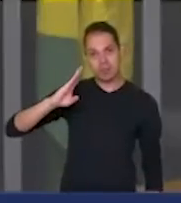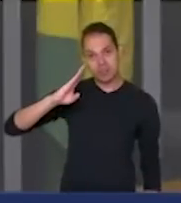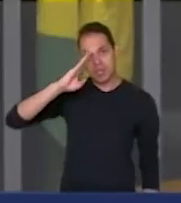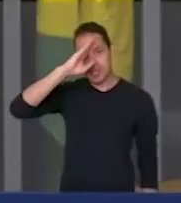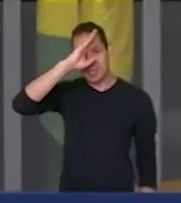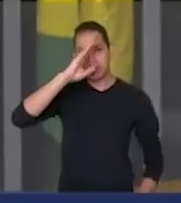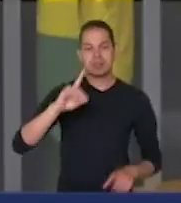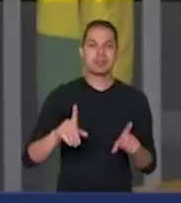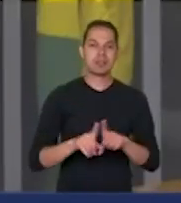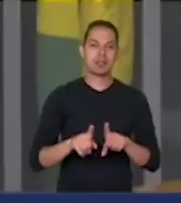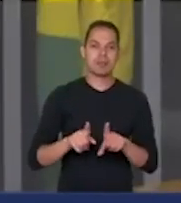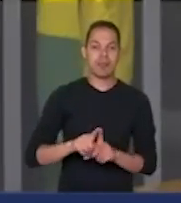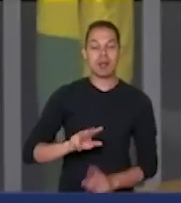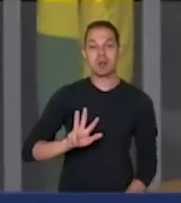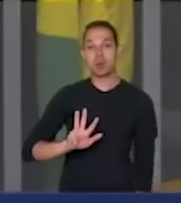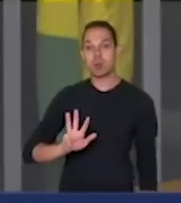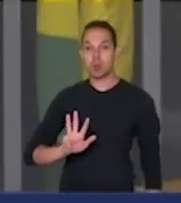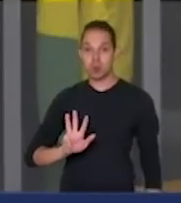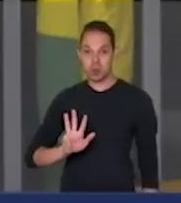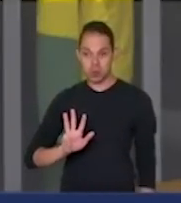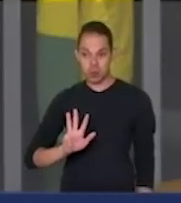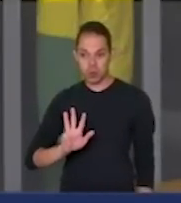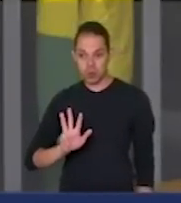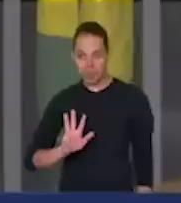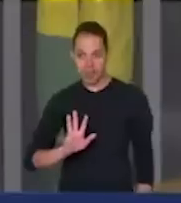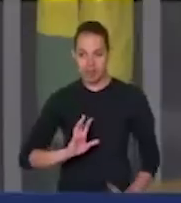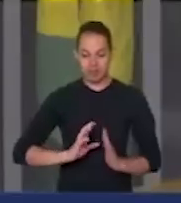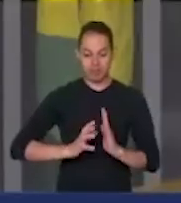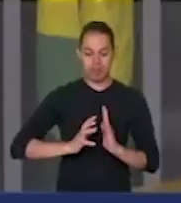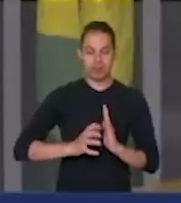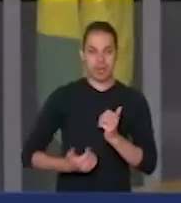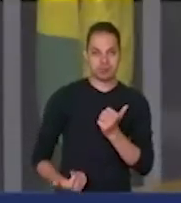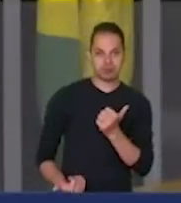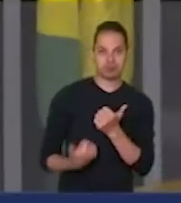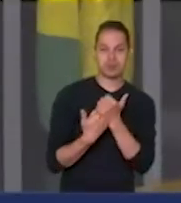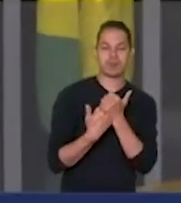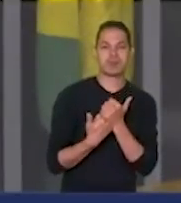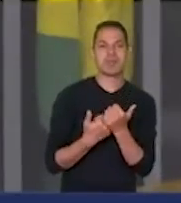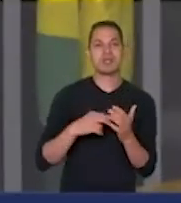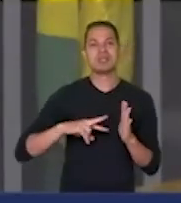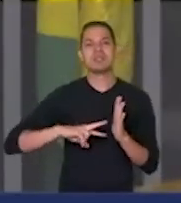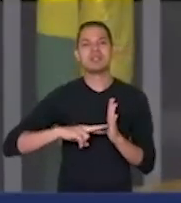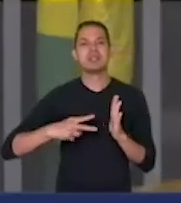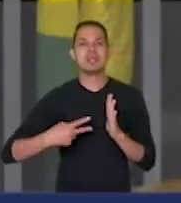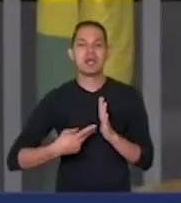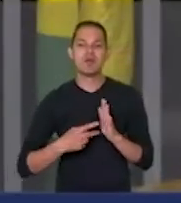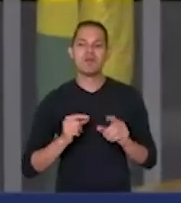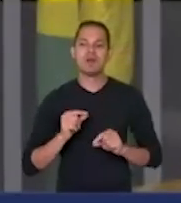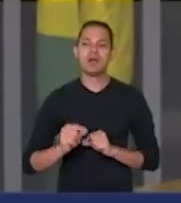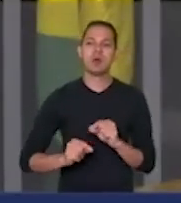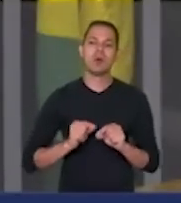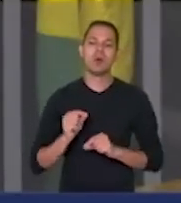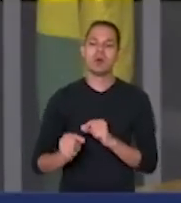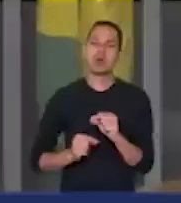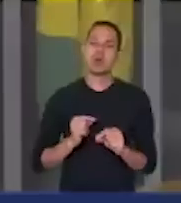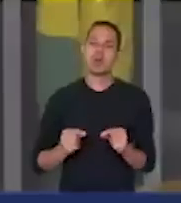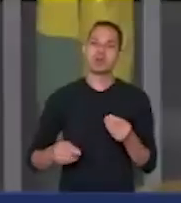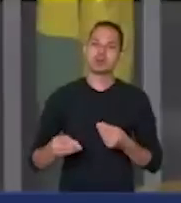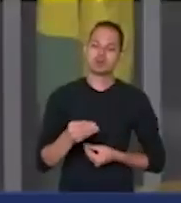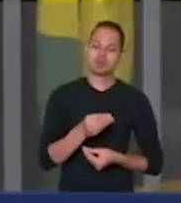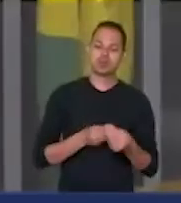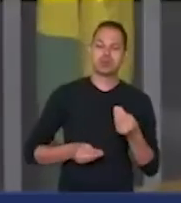e Luiz Inácio Lula da Silva, seus partidos e apoiadores. Ou seja, não se pode envolver